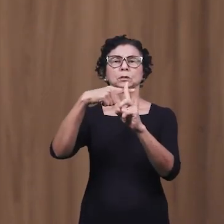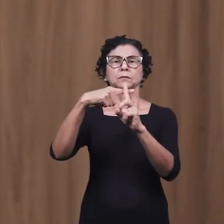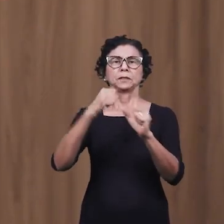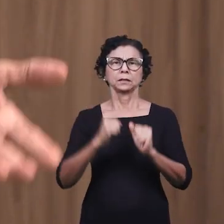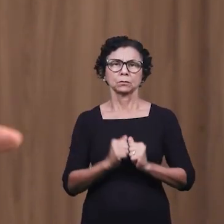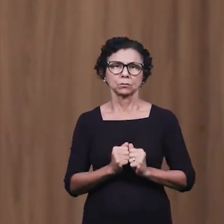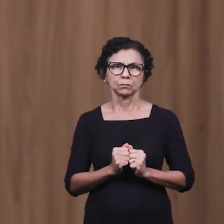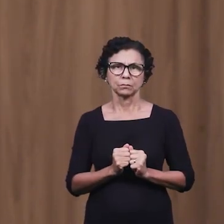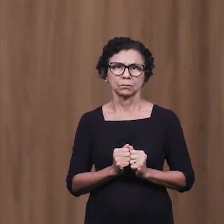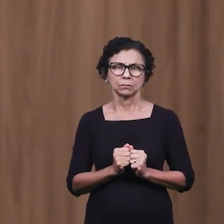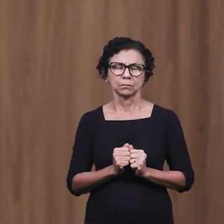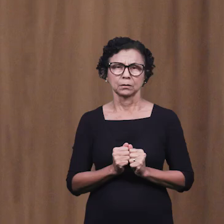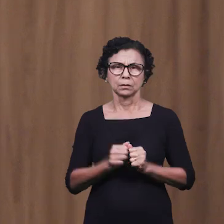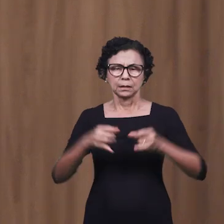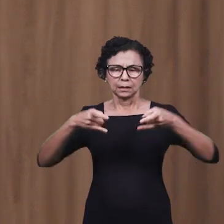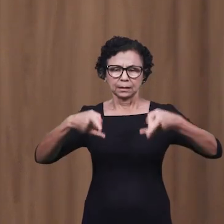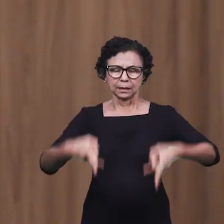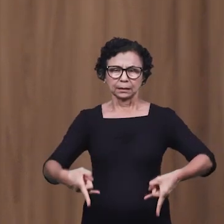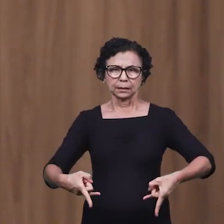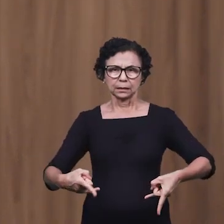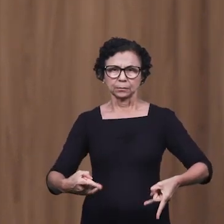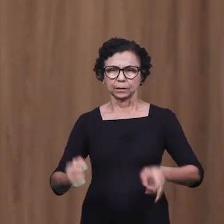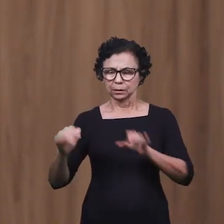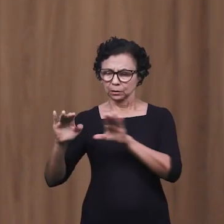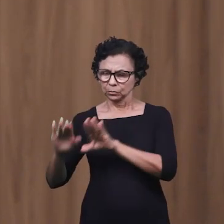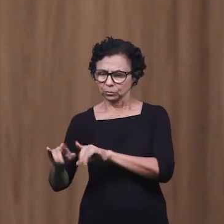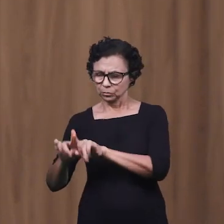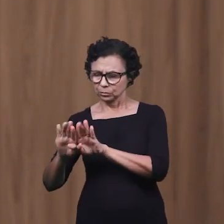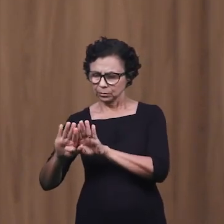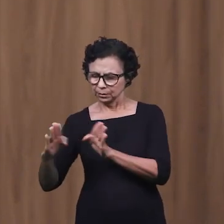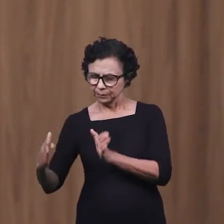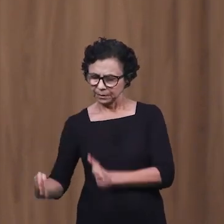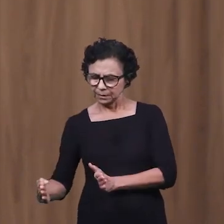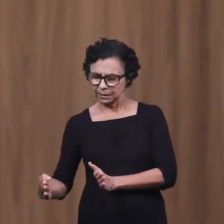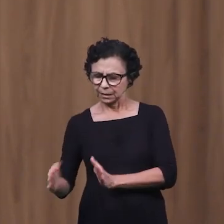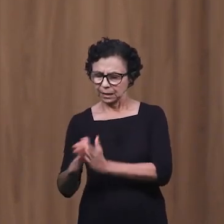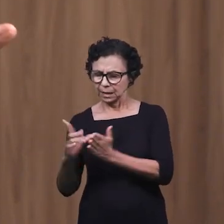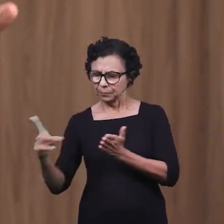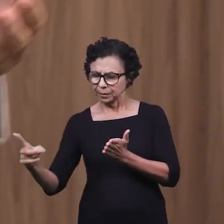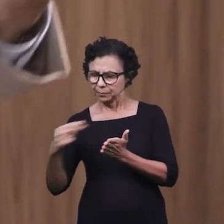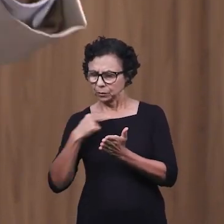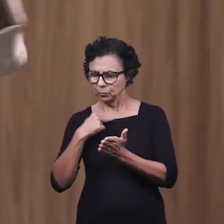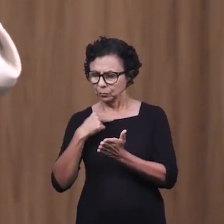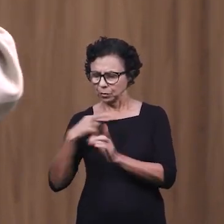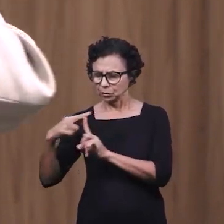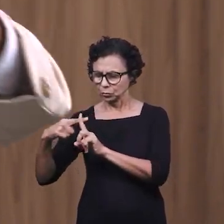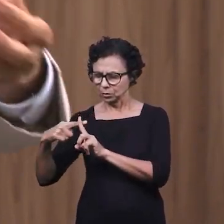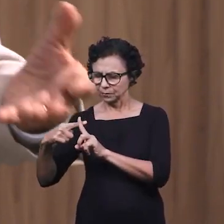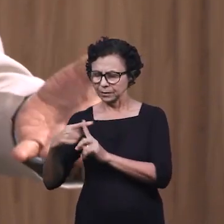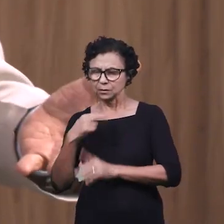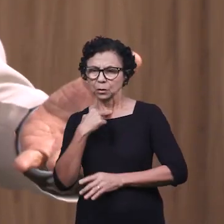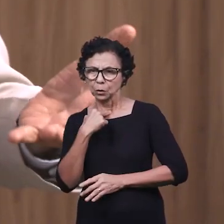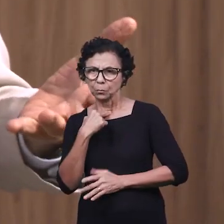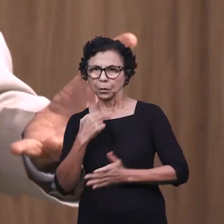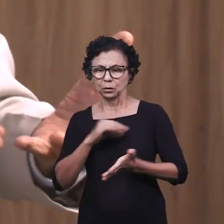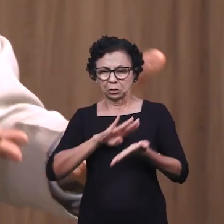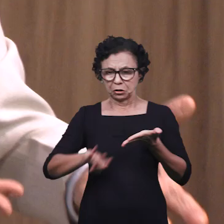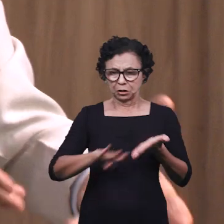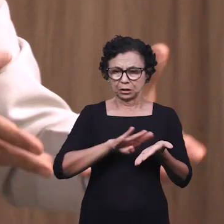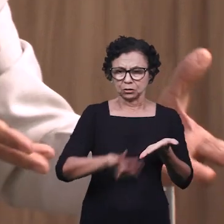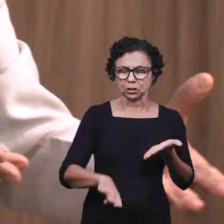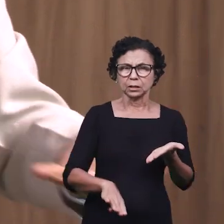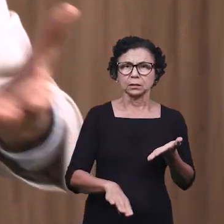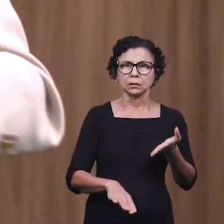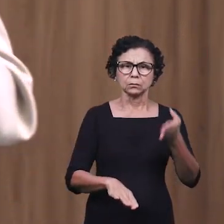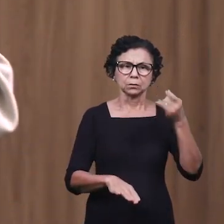Qual o problema para nós? Para o Evangelho. O Evangelho que vive disso, nós vivemos de propaganda usando certos